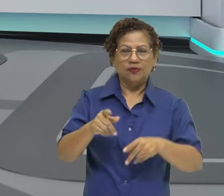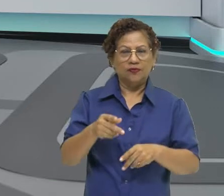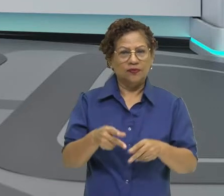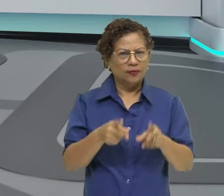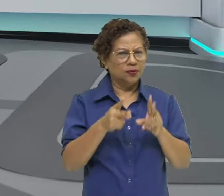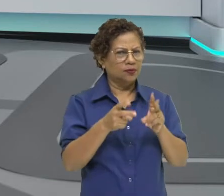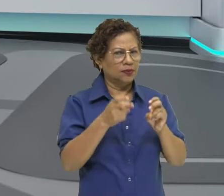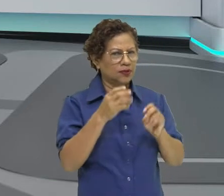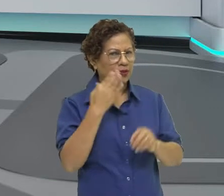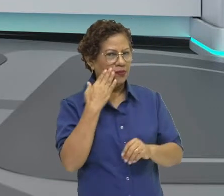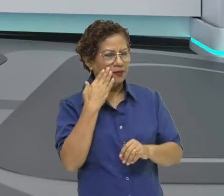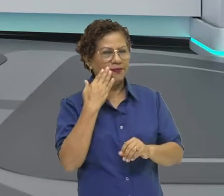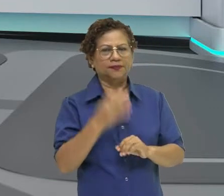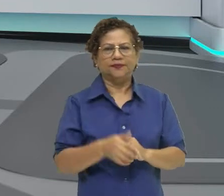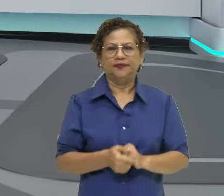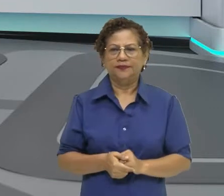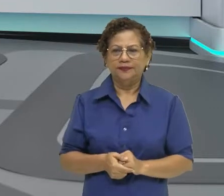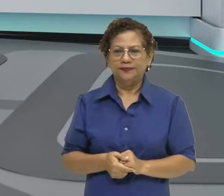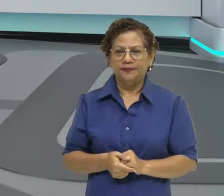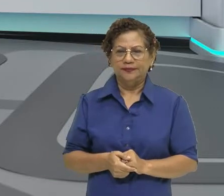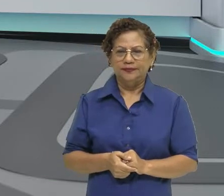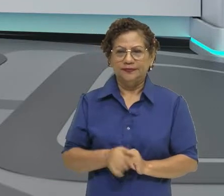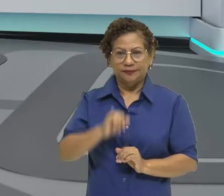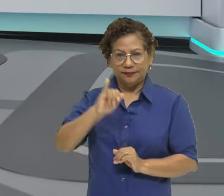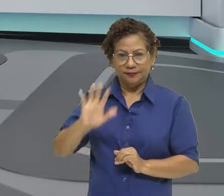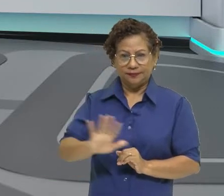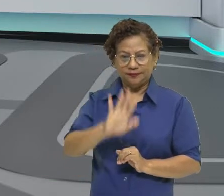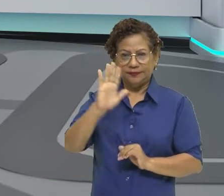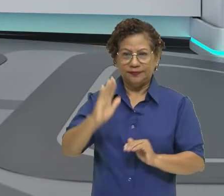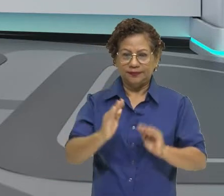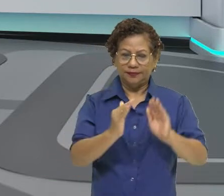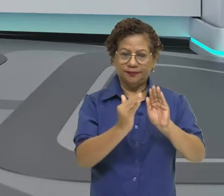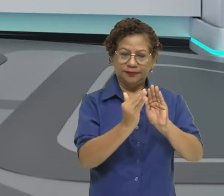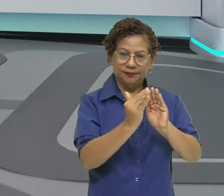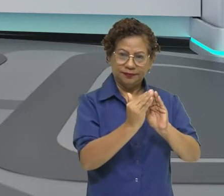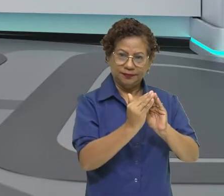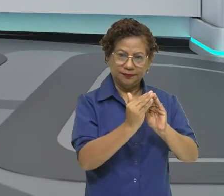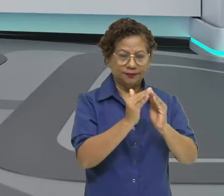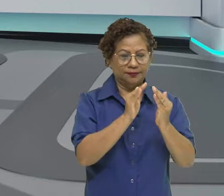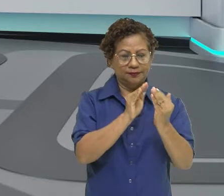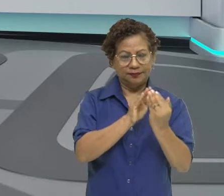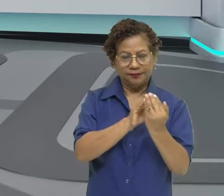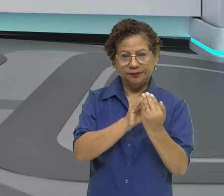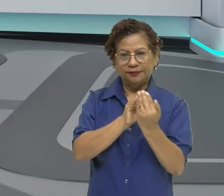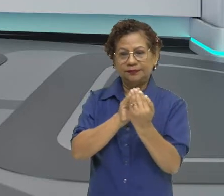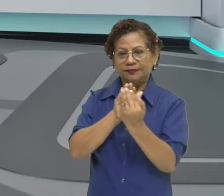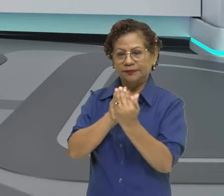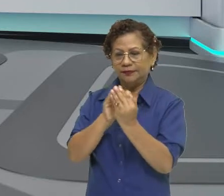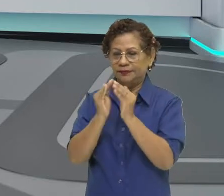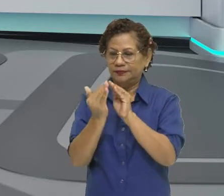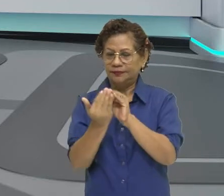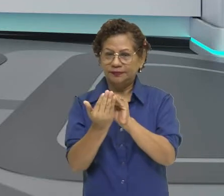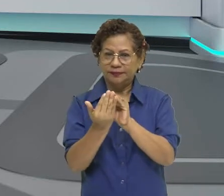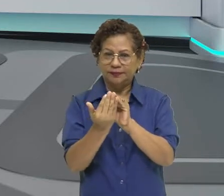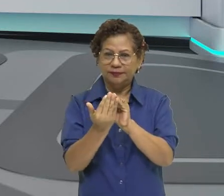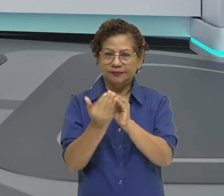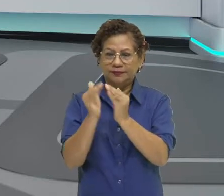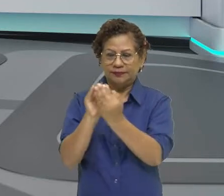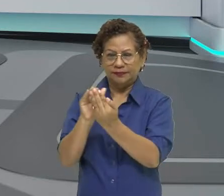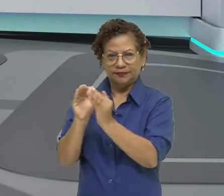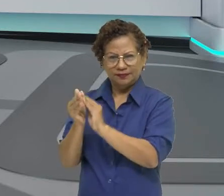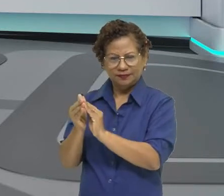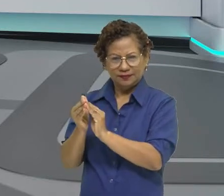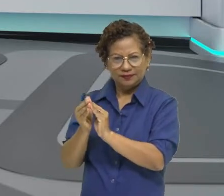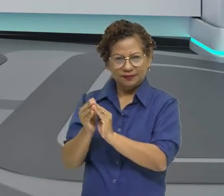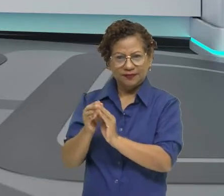só, a gente tinha as pirâmides, Egito Antigo. Será que ainda fazem pirâmide